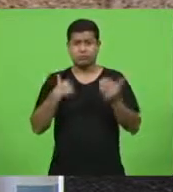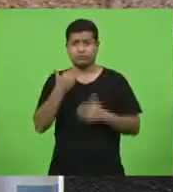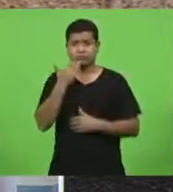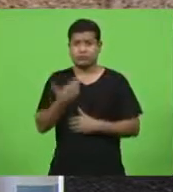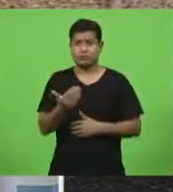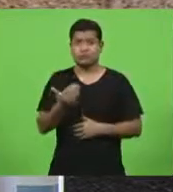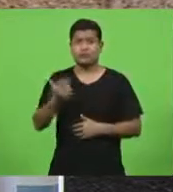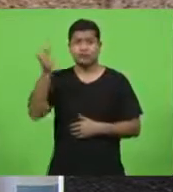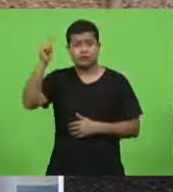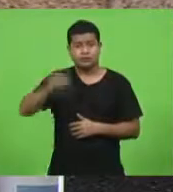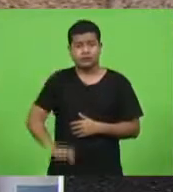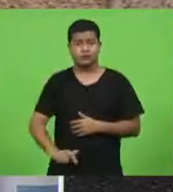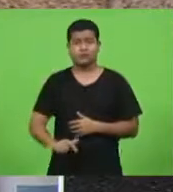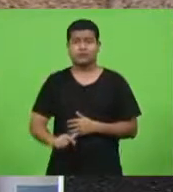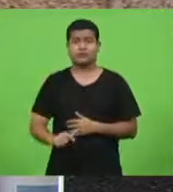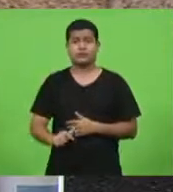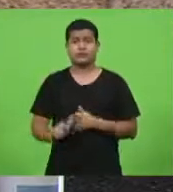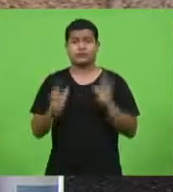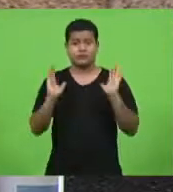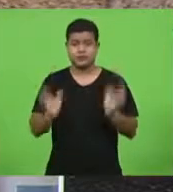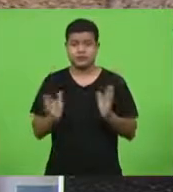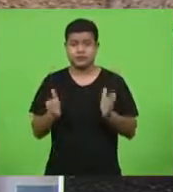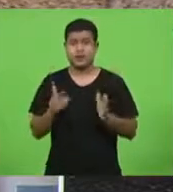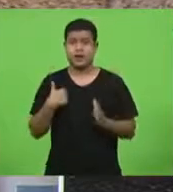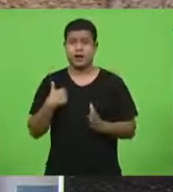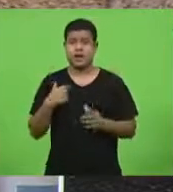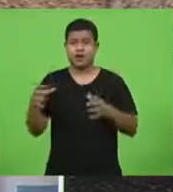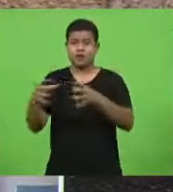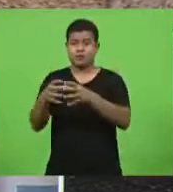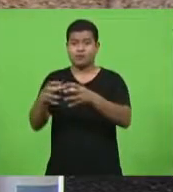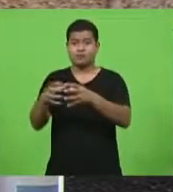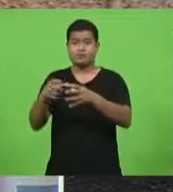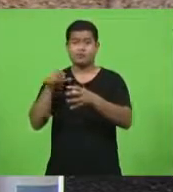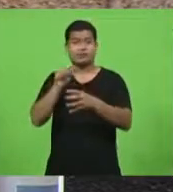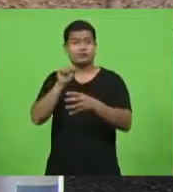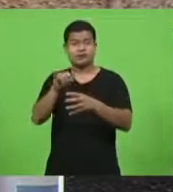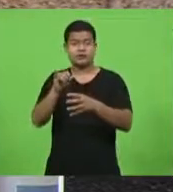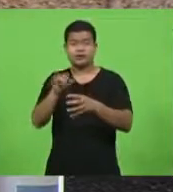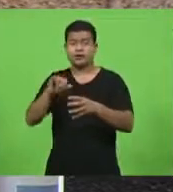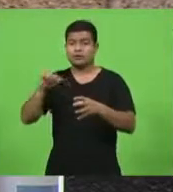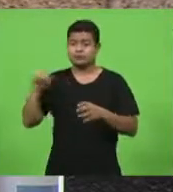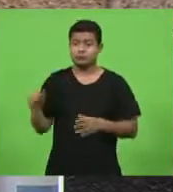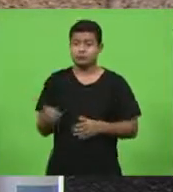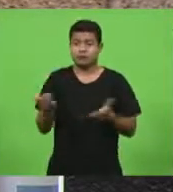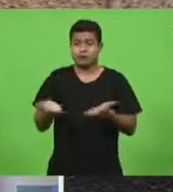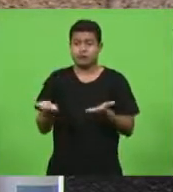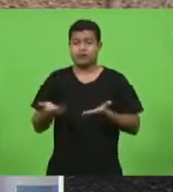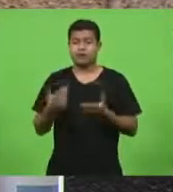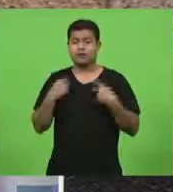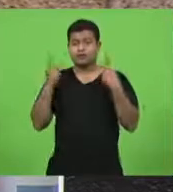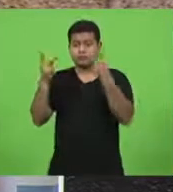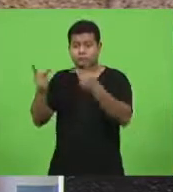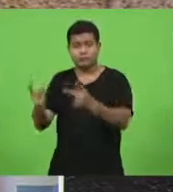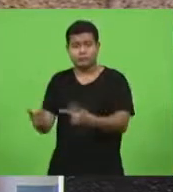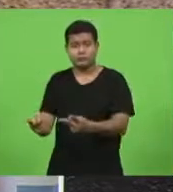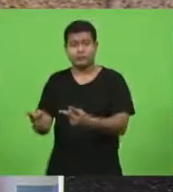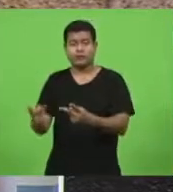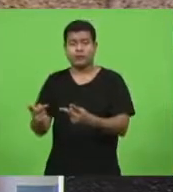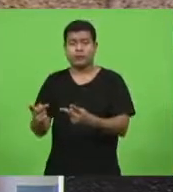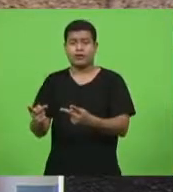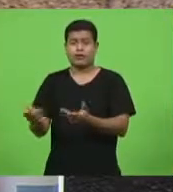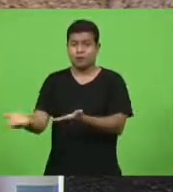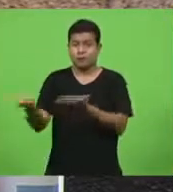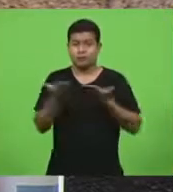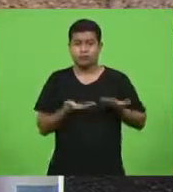mais uma vez, já que se trata de um colegiado, se a gente poderia aproveitar essa oportunidade e fazer essa visita do coronel